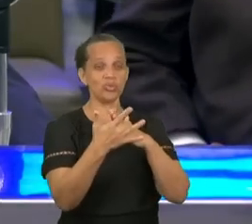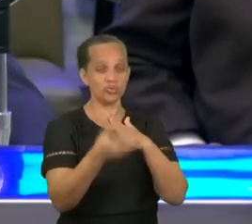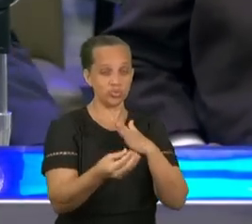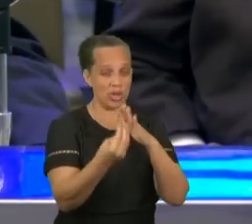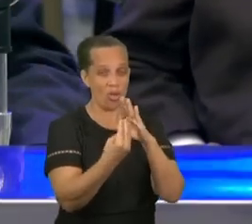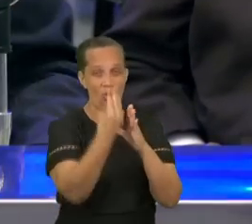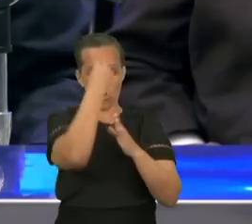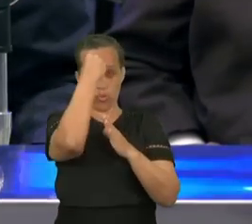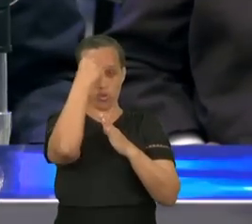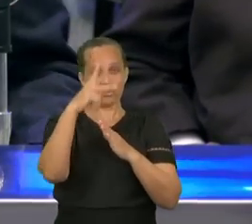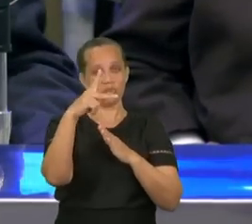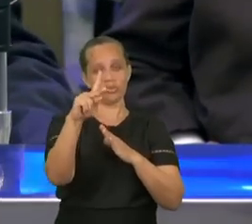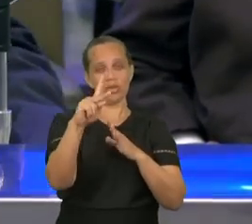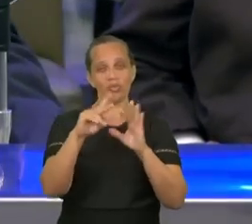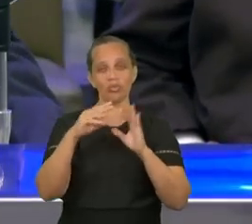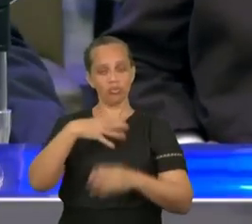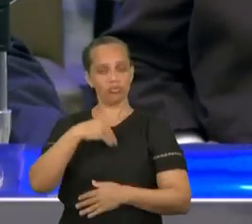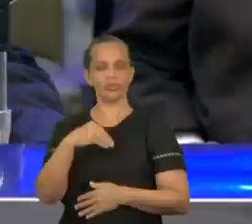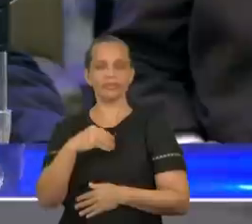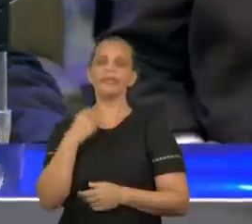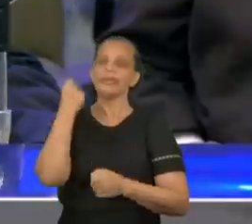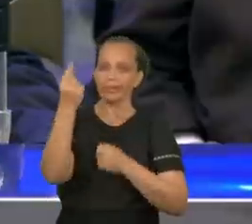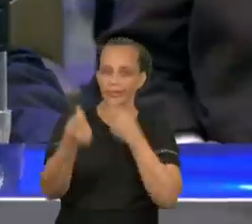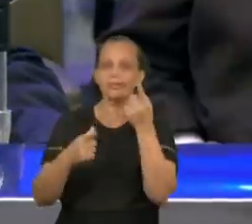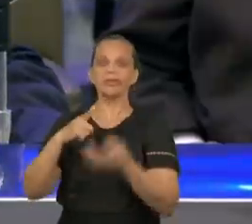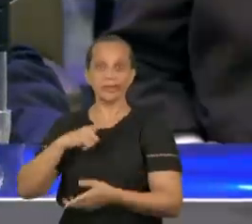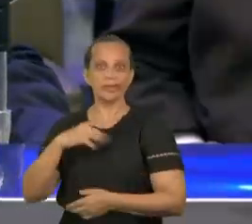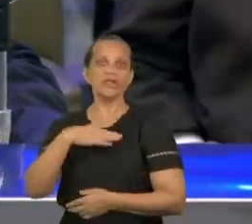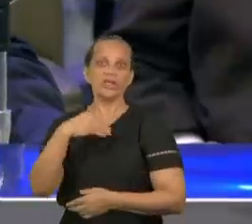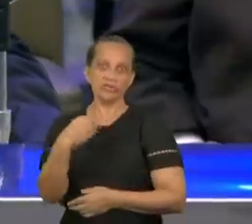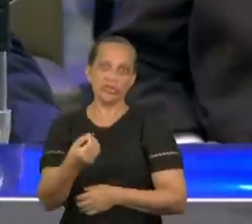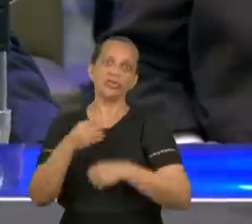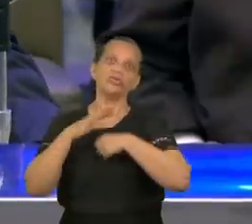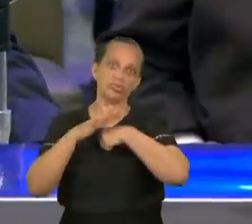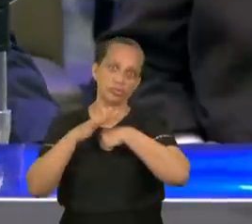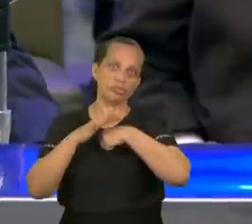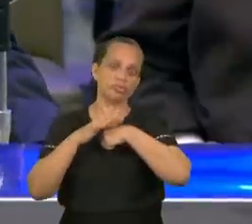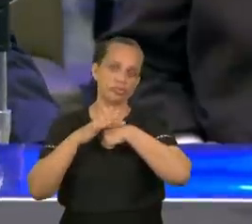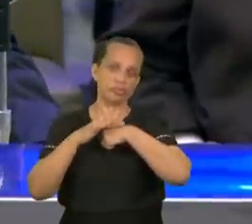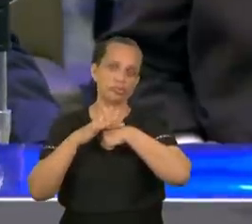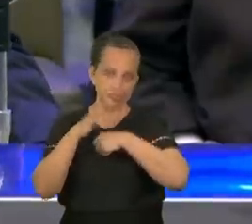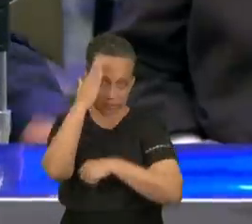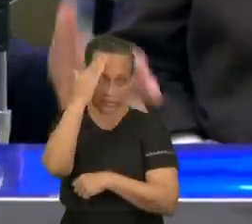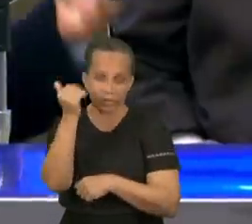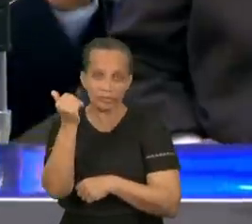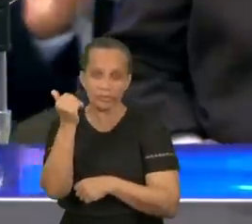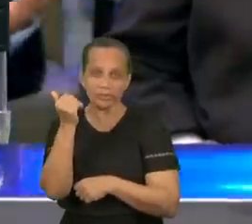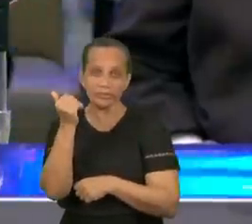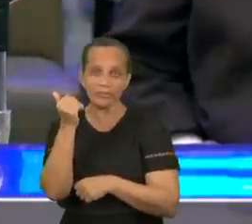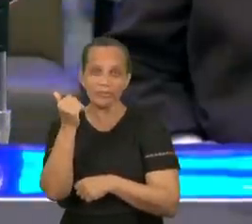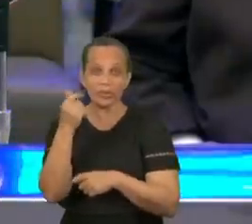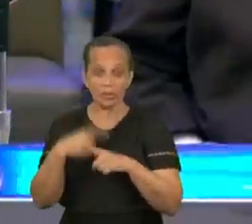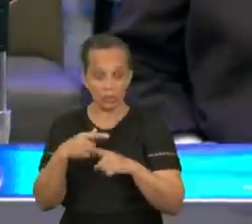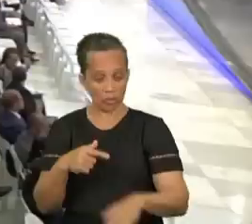do teu filho e às vezes irmão a filhos que adoecem sabia não sabe